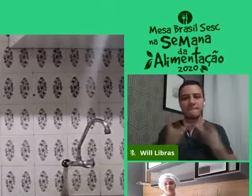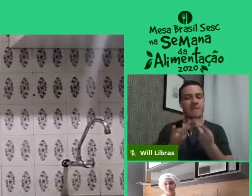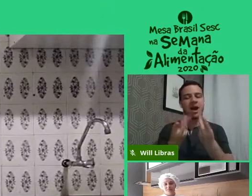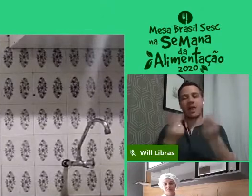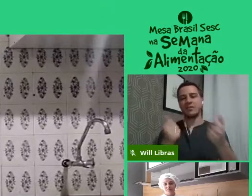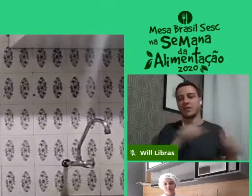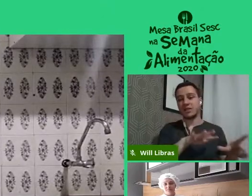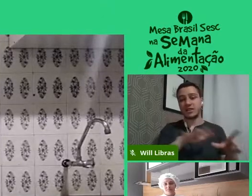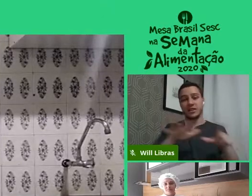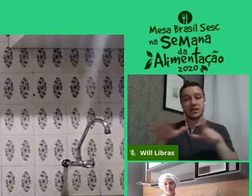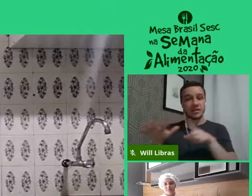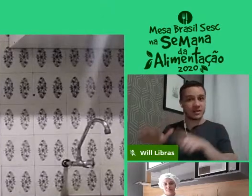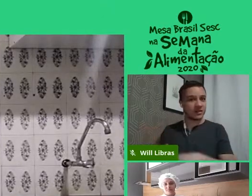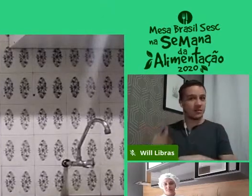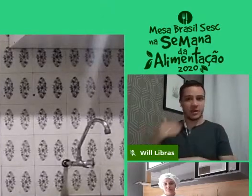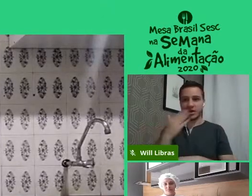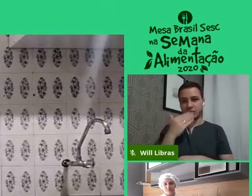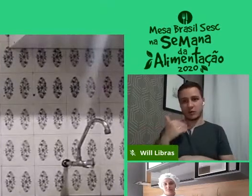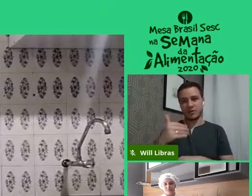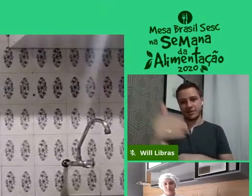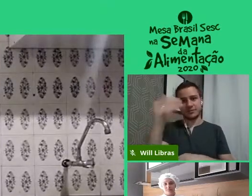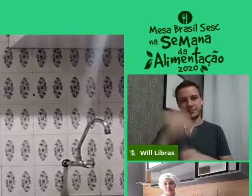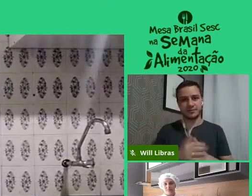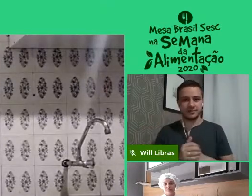essa semana da alimentação.